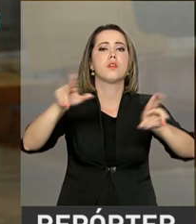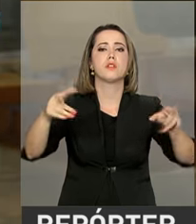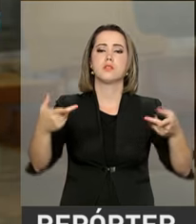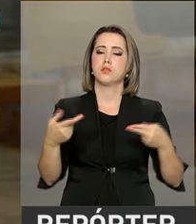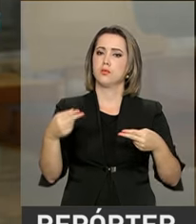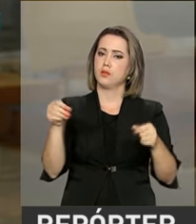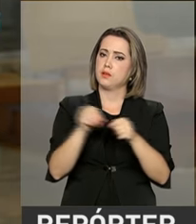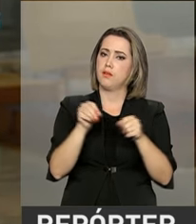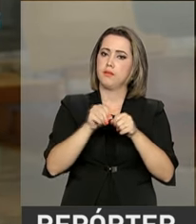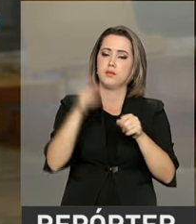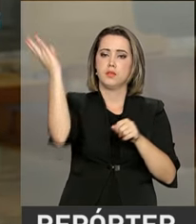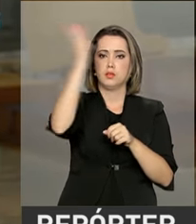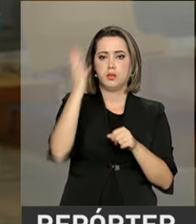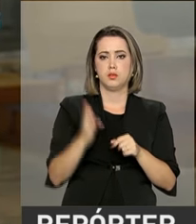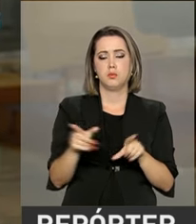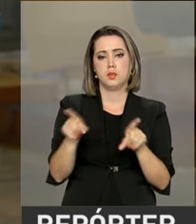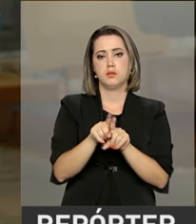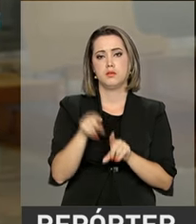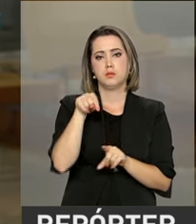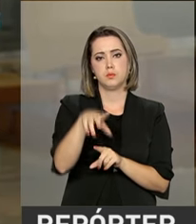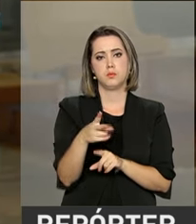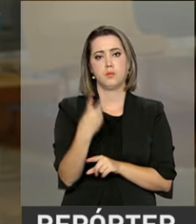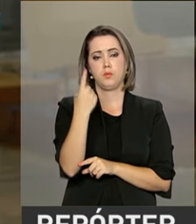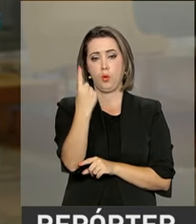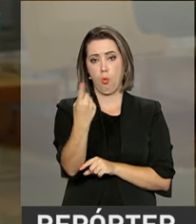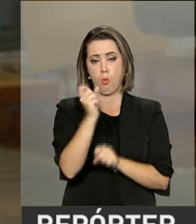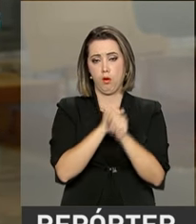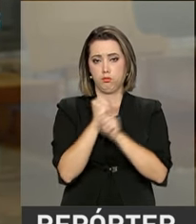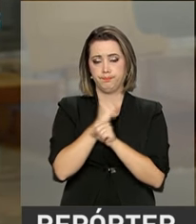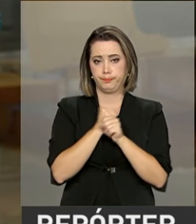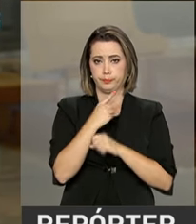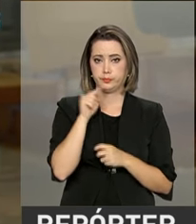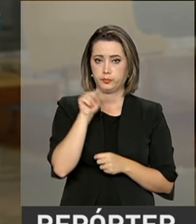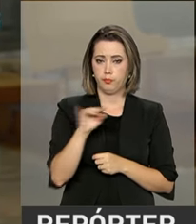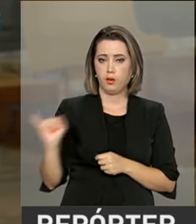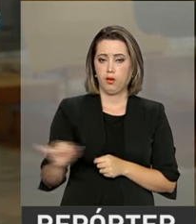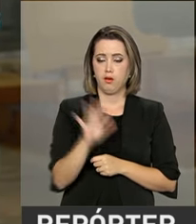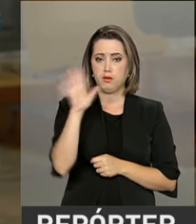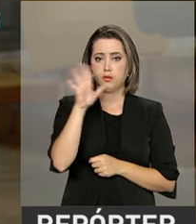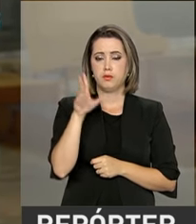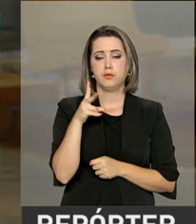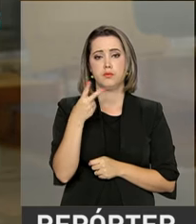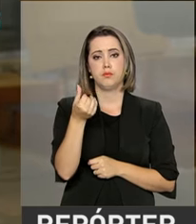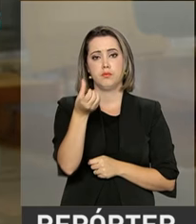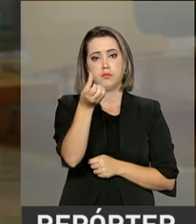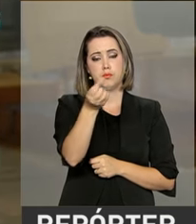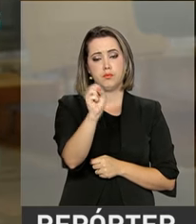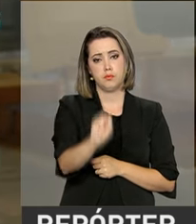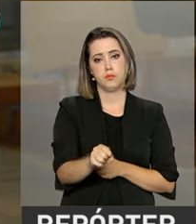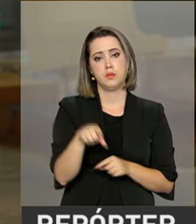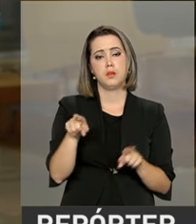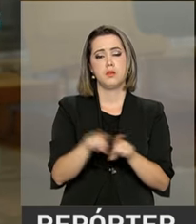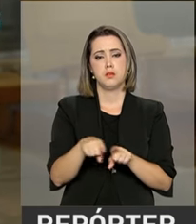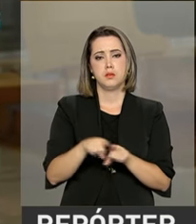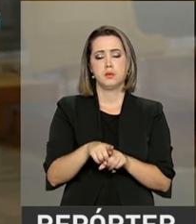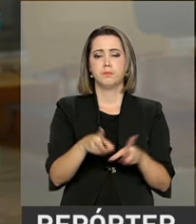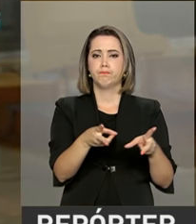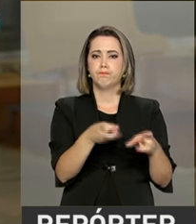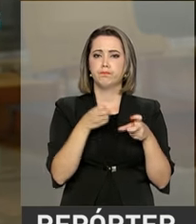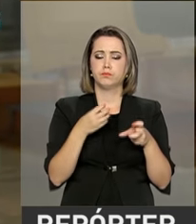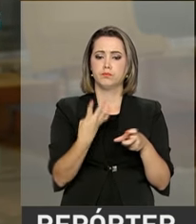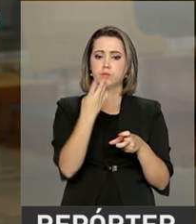riquezas produzidas pelo país durante um ano. A inflação para 2018 também está prevista